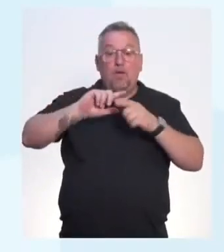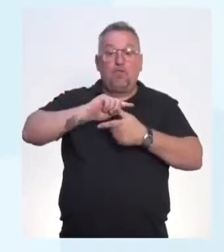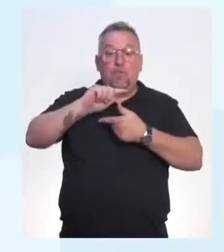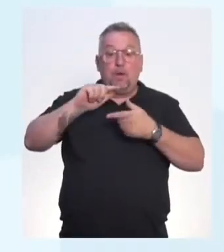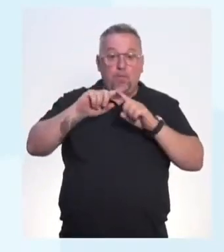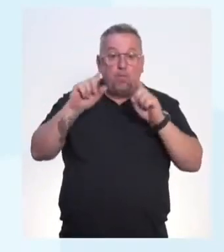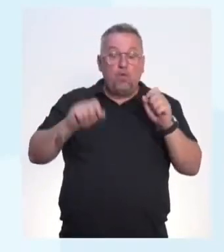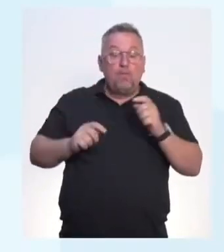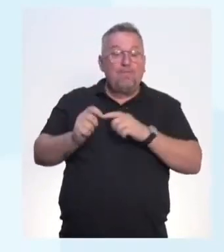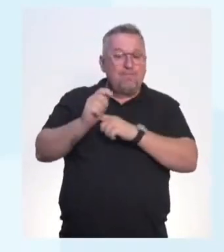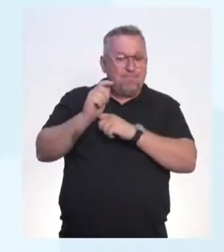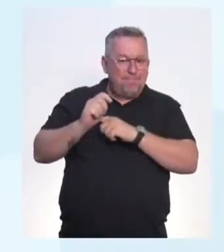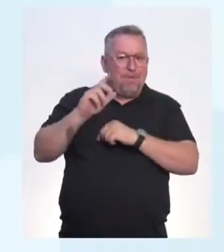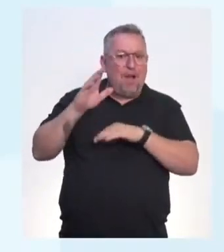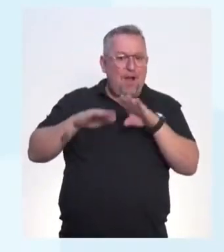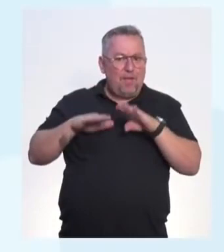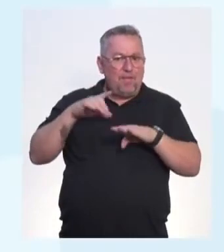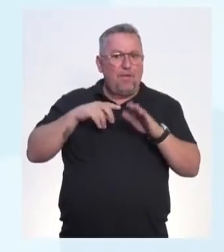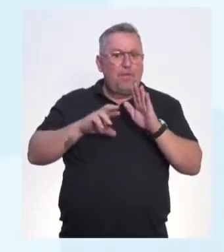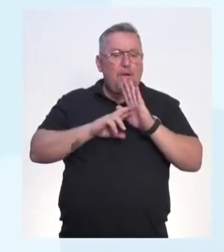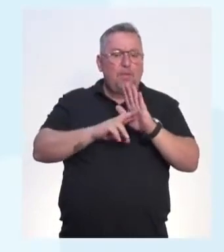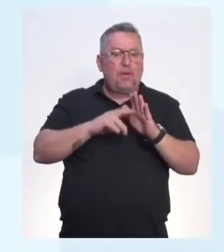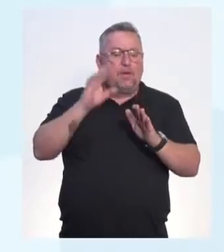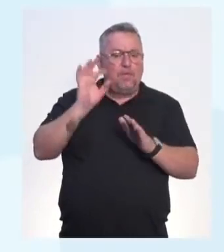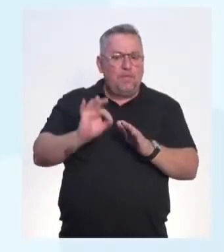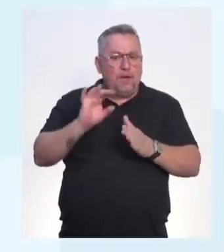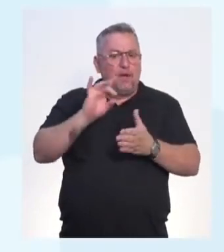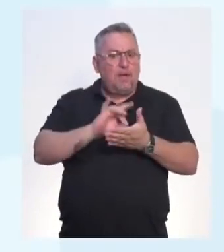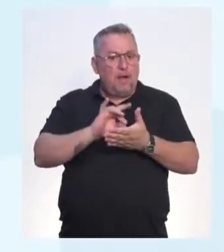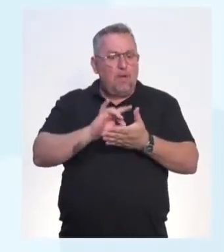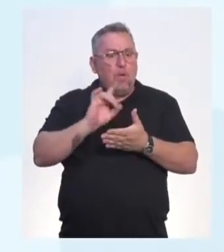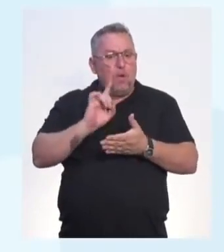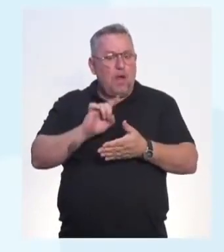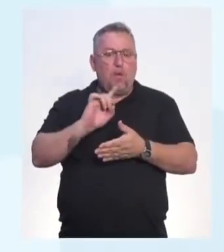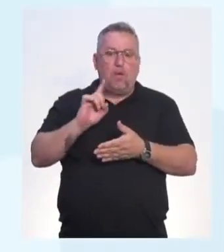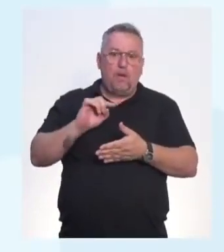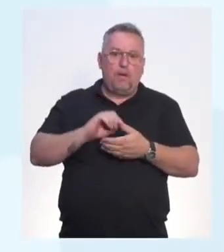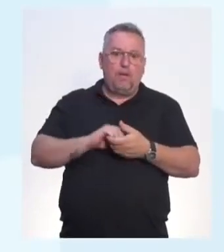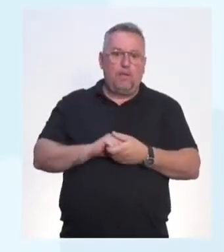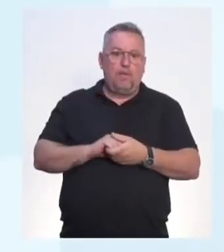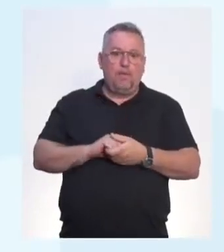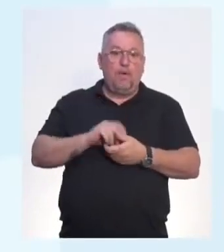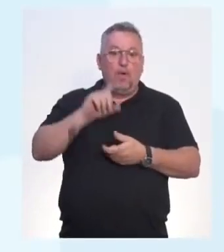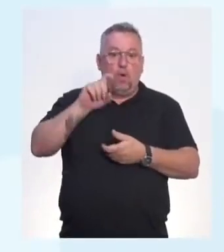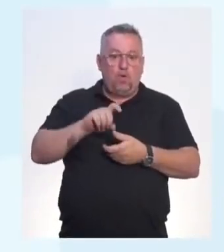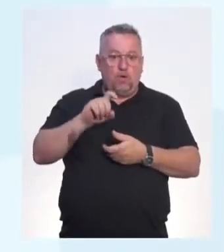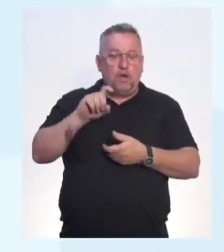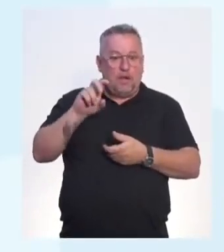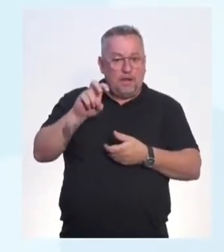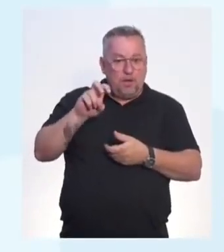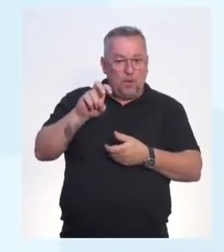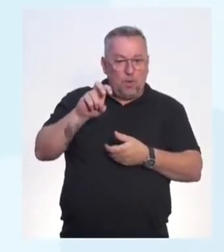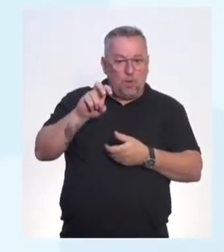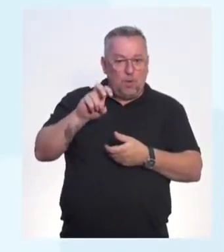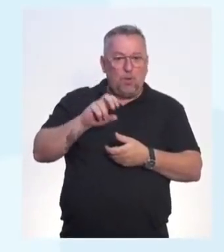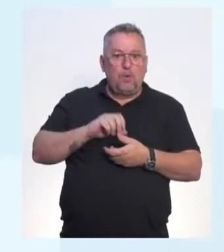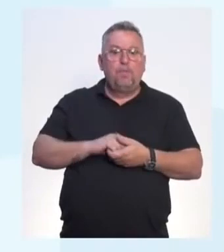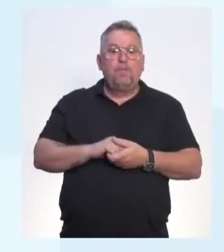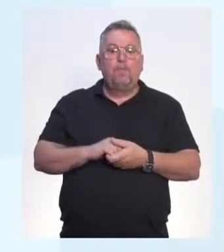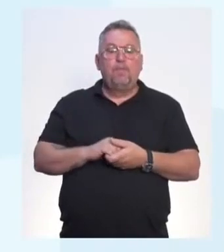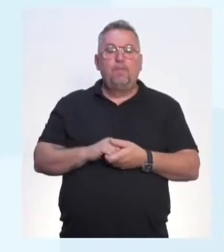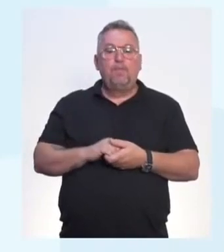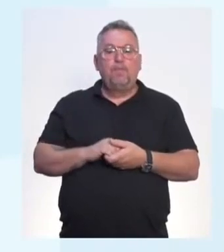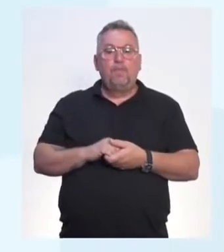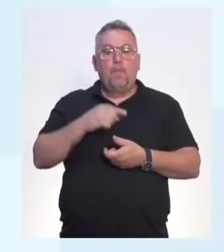poderia enganar, né? Às vezes a figura não está representando realmente o que é verdadeiro lá. Então, o x vale 5, né? Isso. 6 vezes